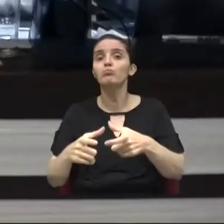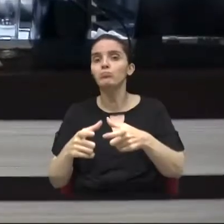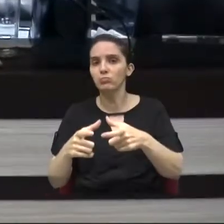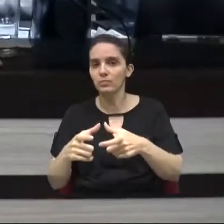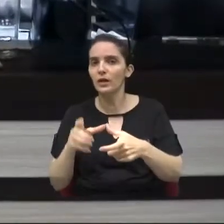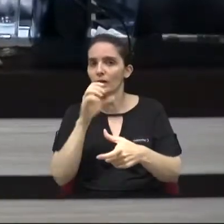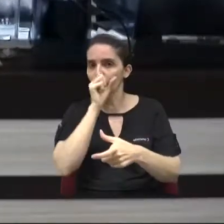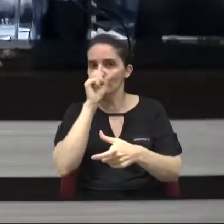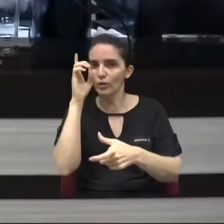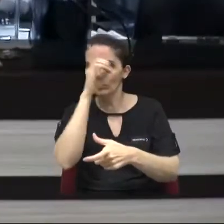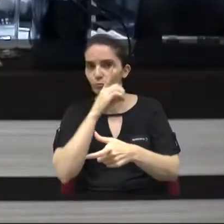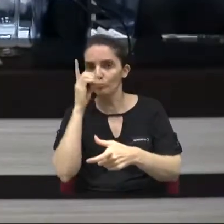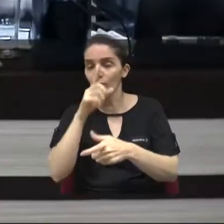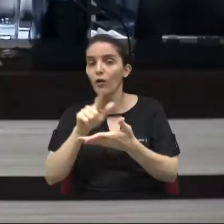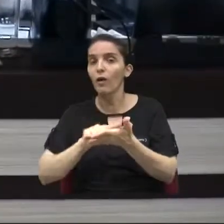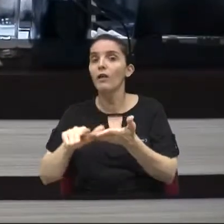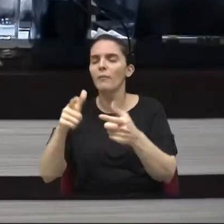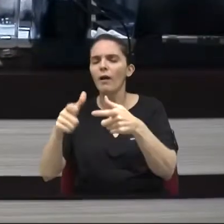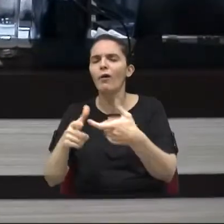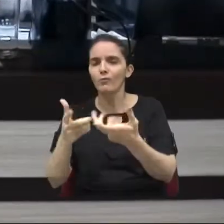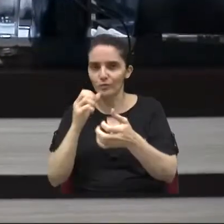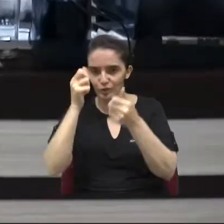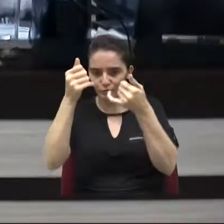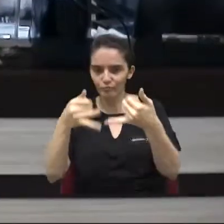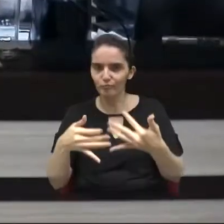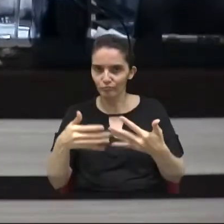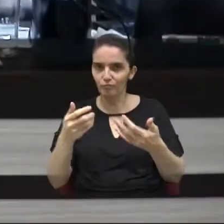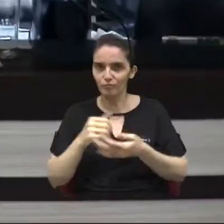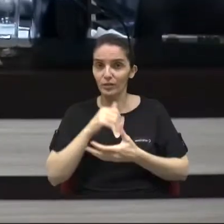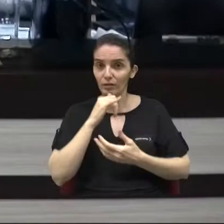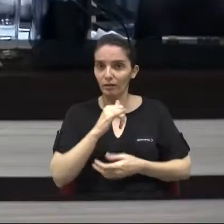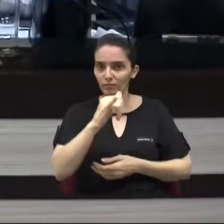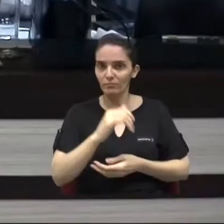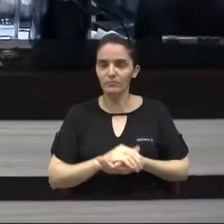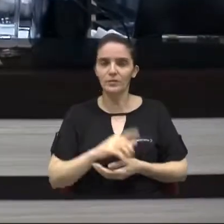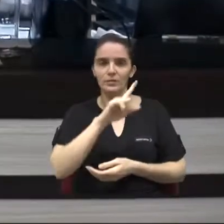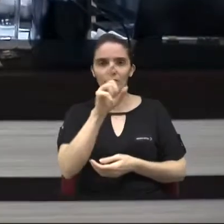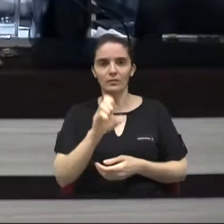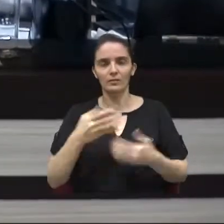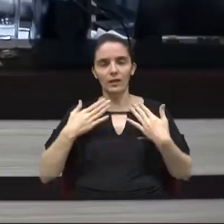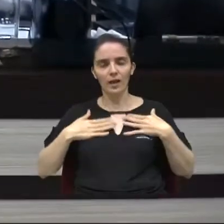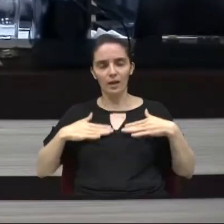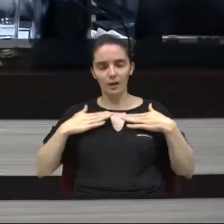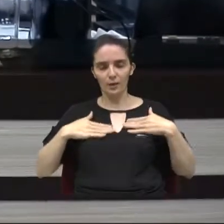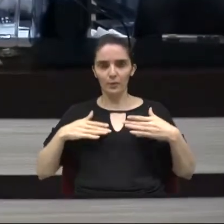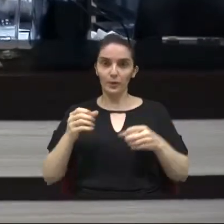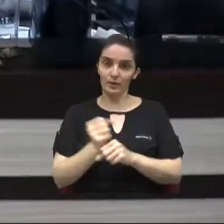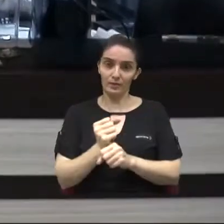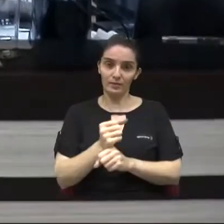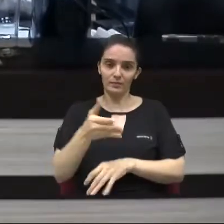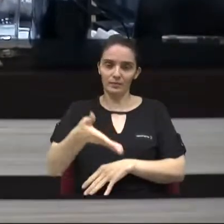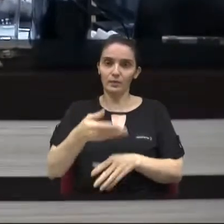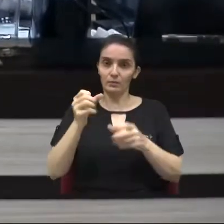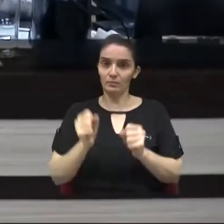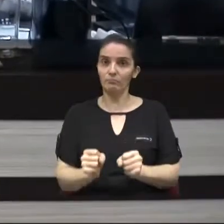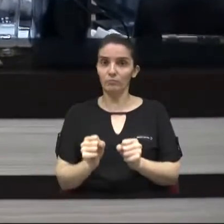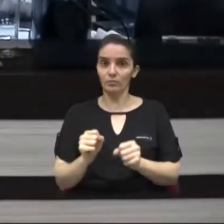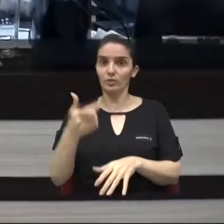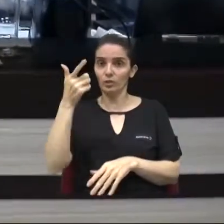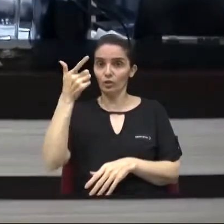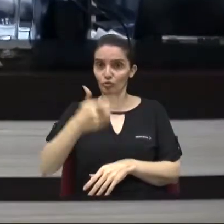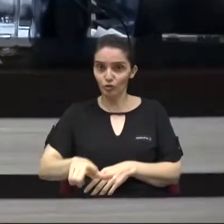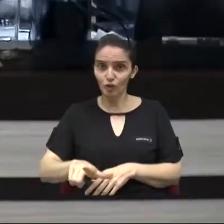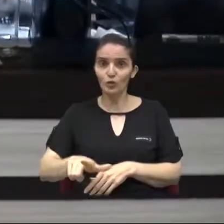final de semana. Então isso deixa um pouquinho mais tranquilo, principalmente dizendo que esse ano pode acontecer uma epidemia de